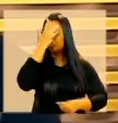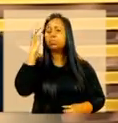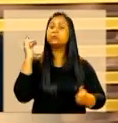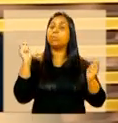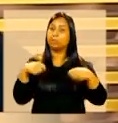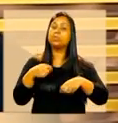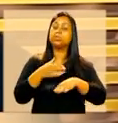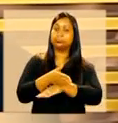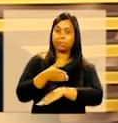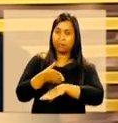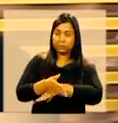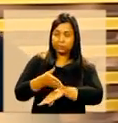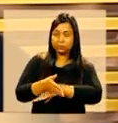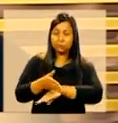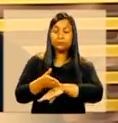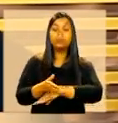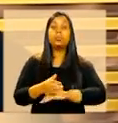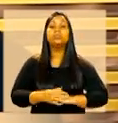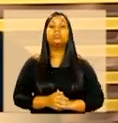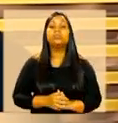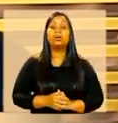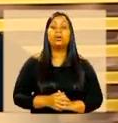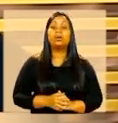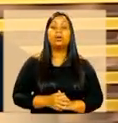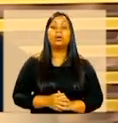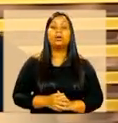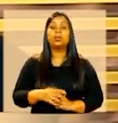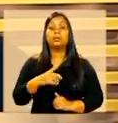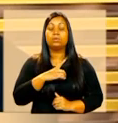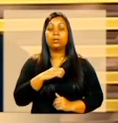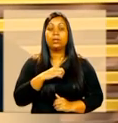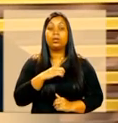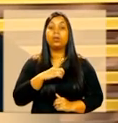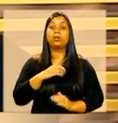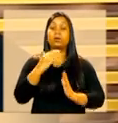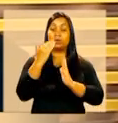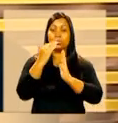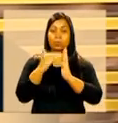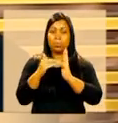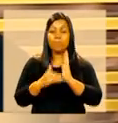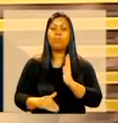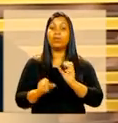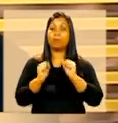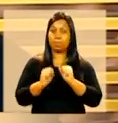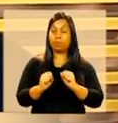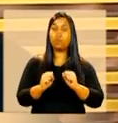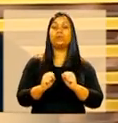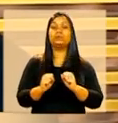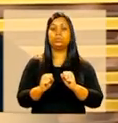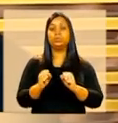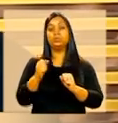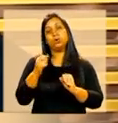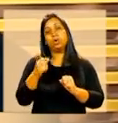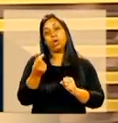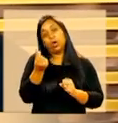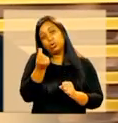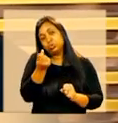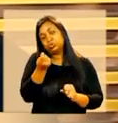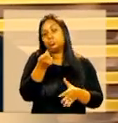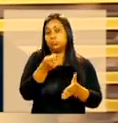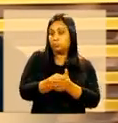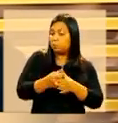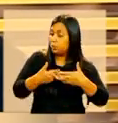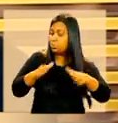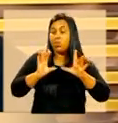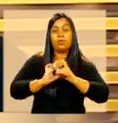pode participar dos nossos roteiros. Tem o credenciado e o não credenciado. Daí eles se informam lá sobre valores, mas é aberto para